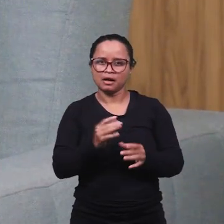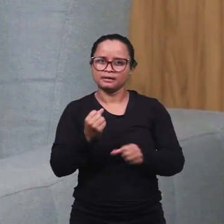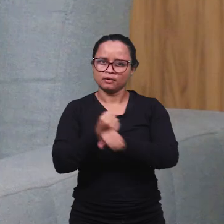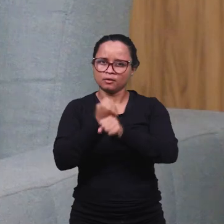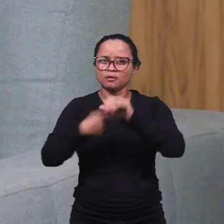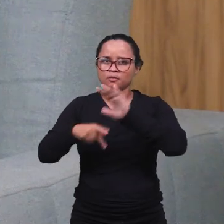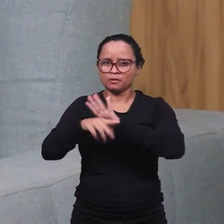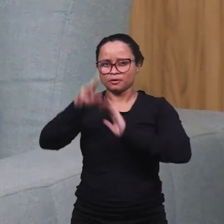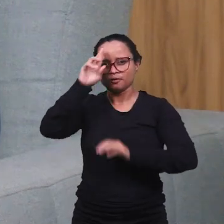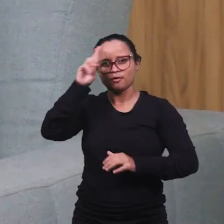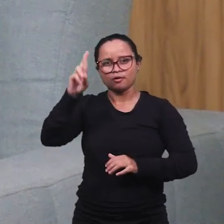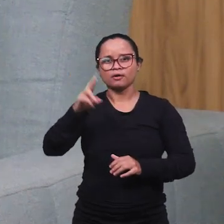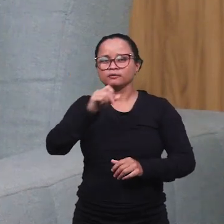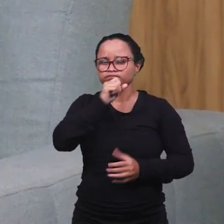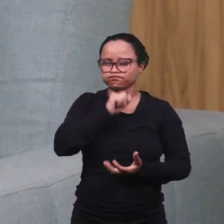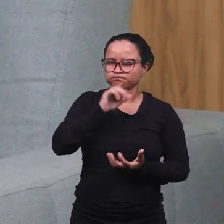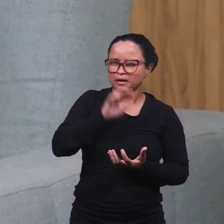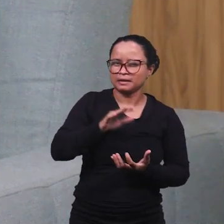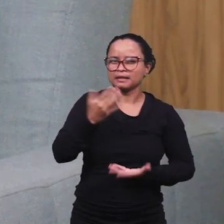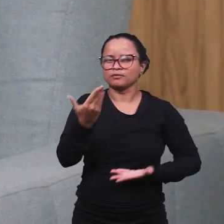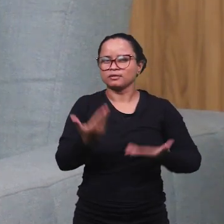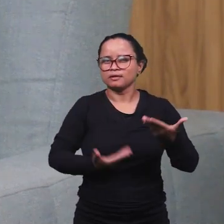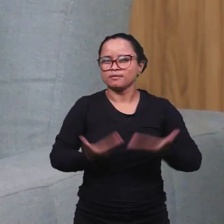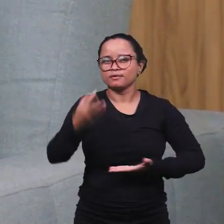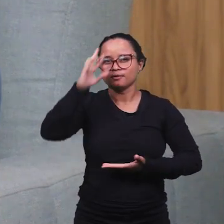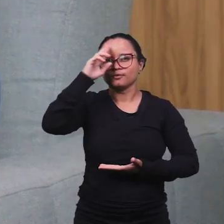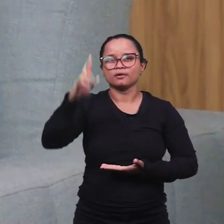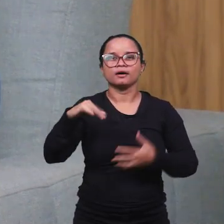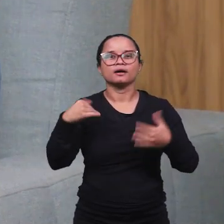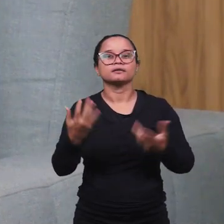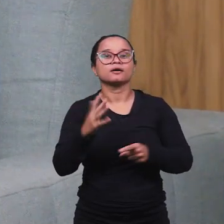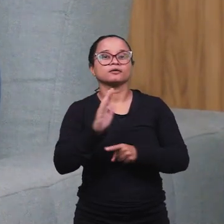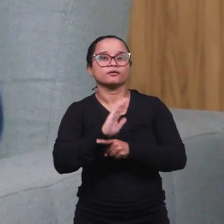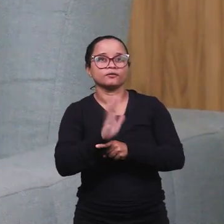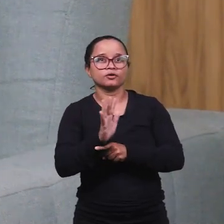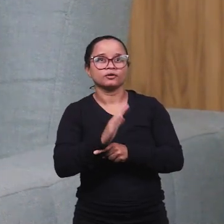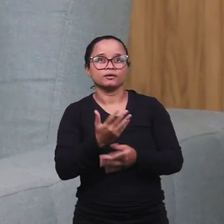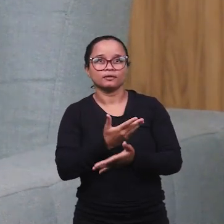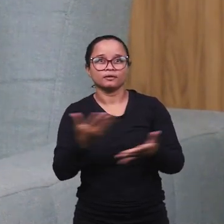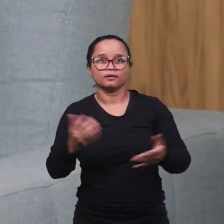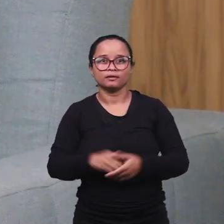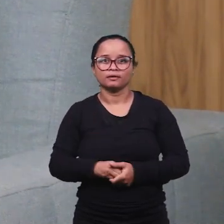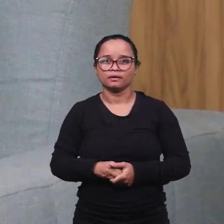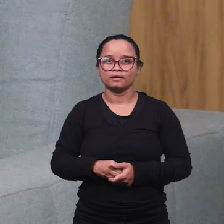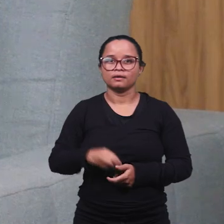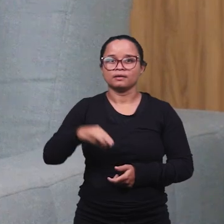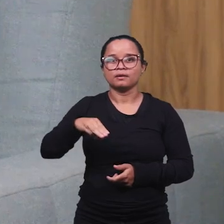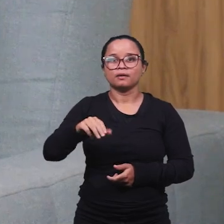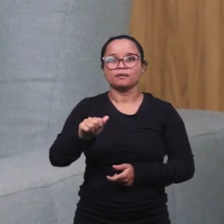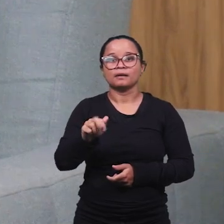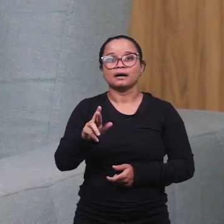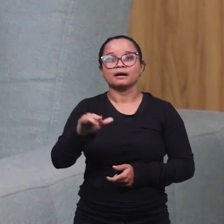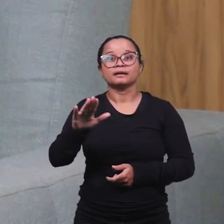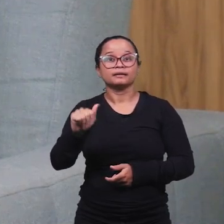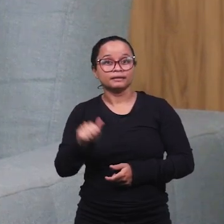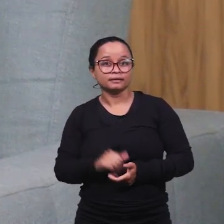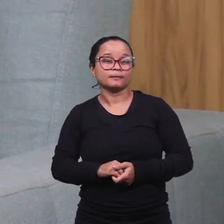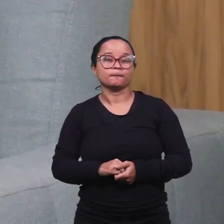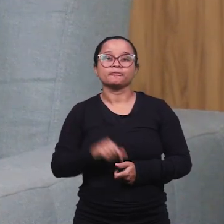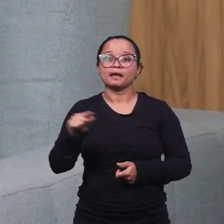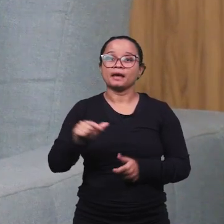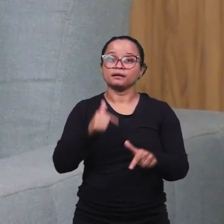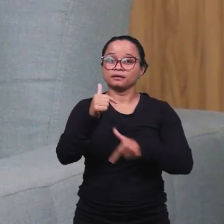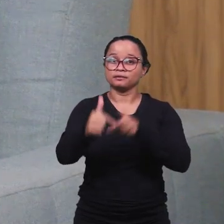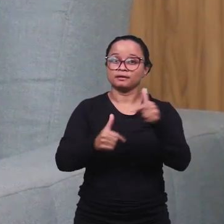obra, idosos servindo ao Senhor. Recebemos aqui então este vídeo da nossa irmã Maria Lúcia Mansur, ela que